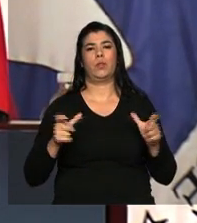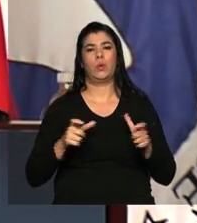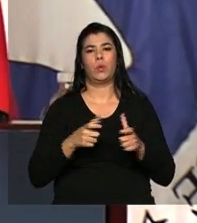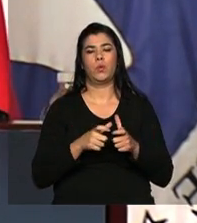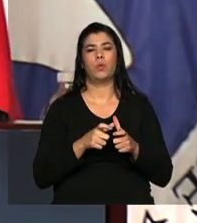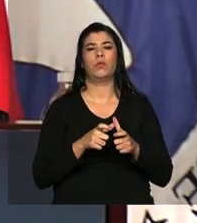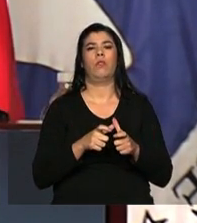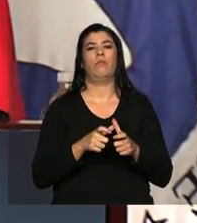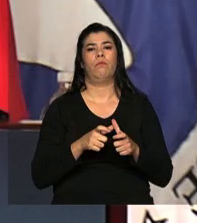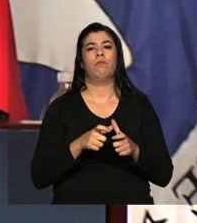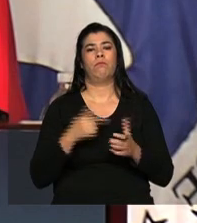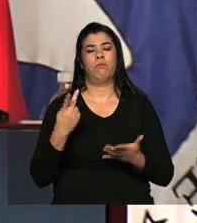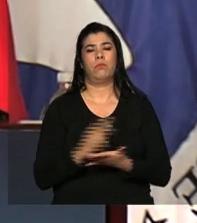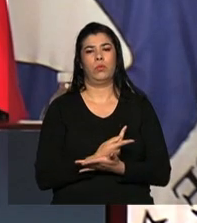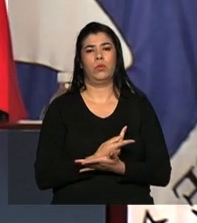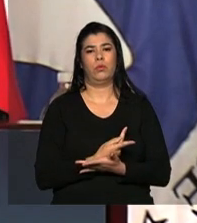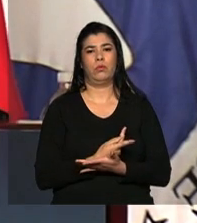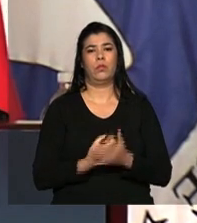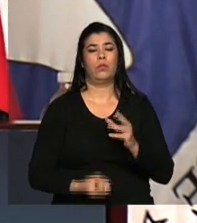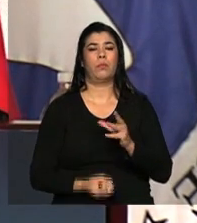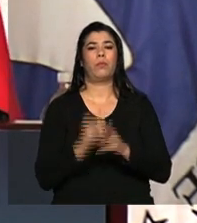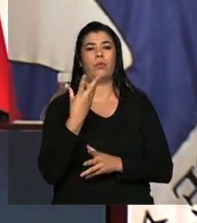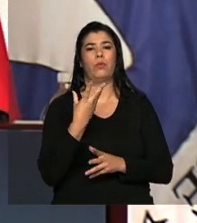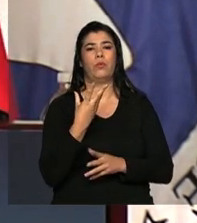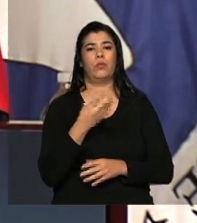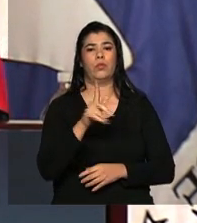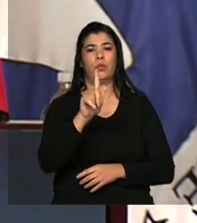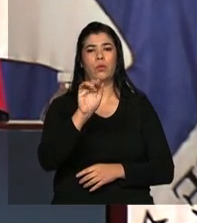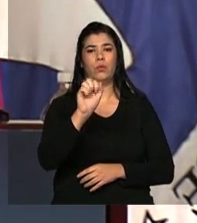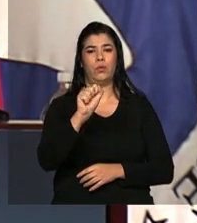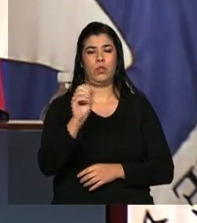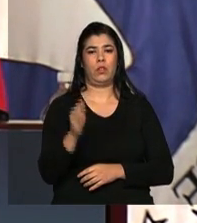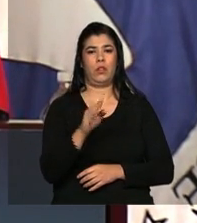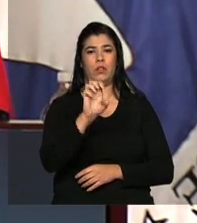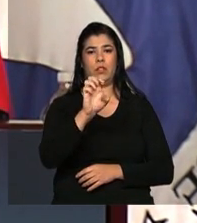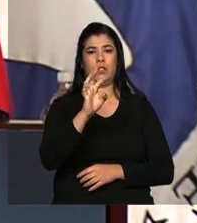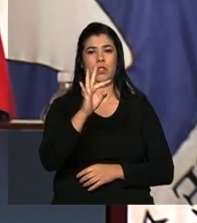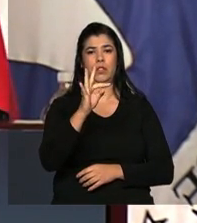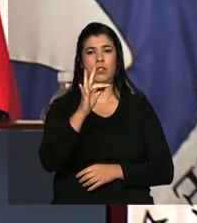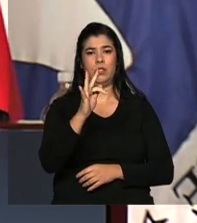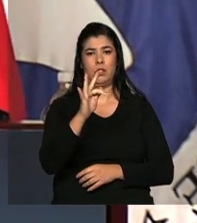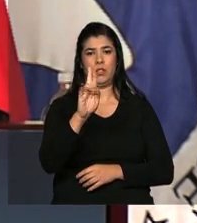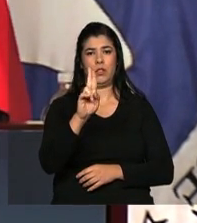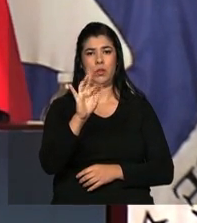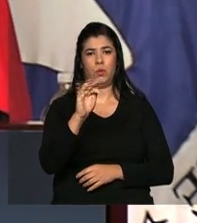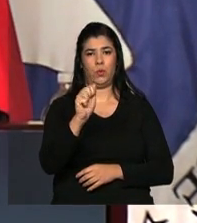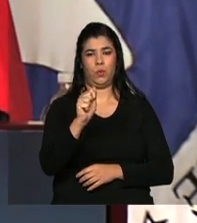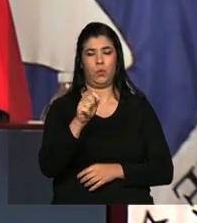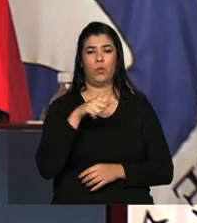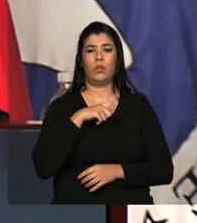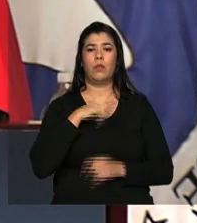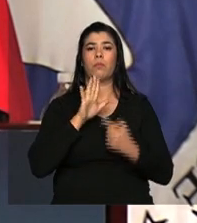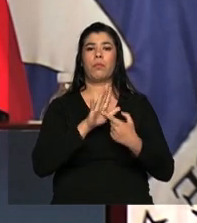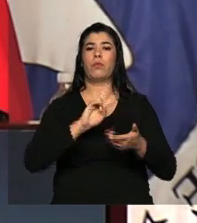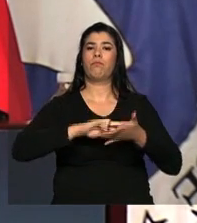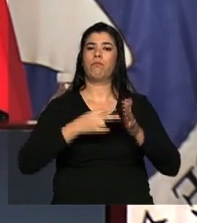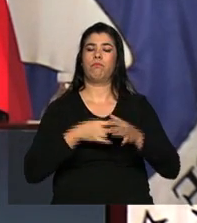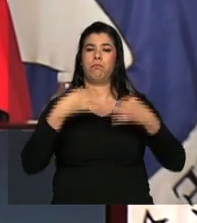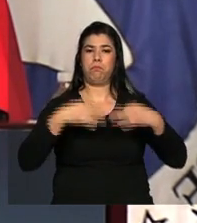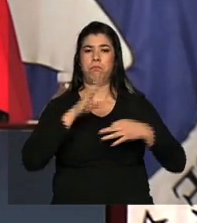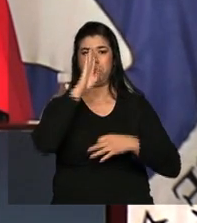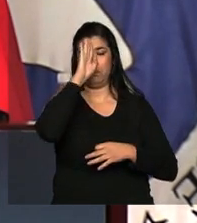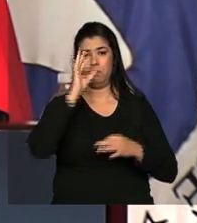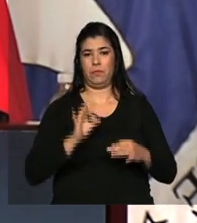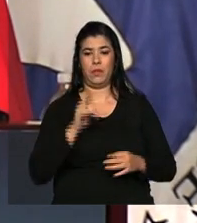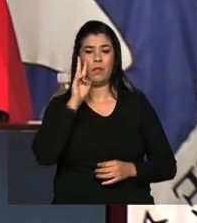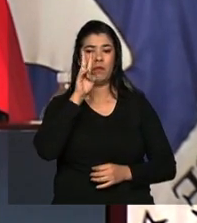emissão de gases de efeito estufa, o que é extremamente importante e significativo. Olhando